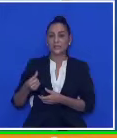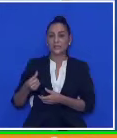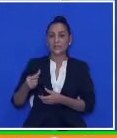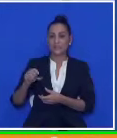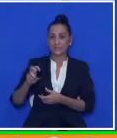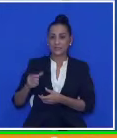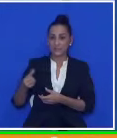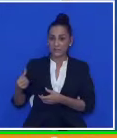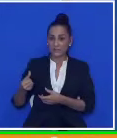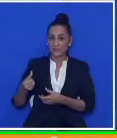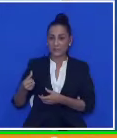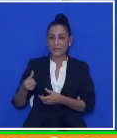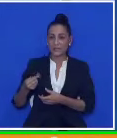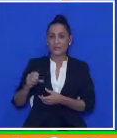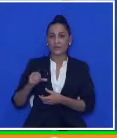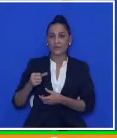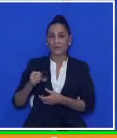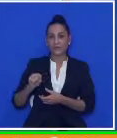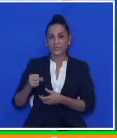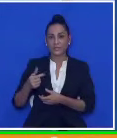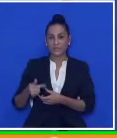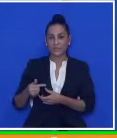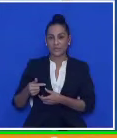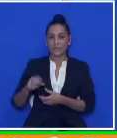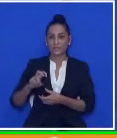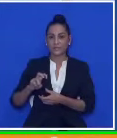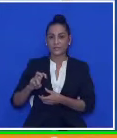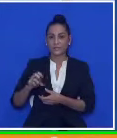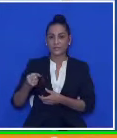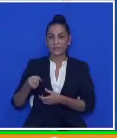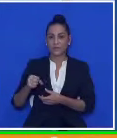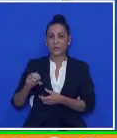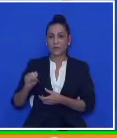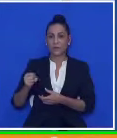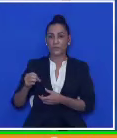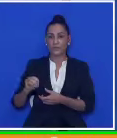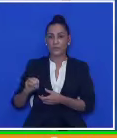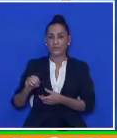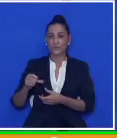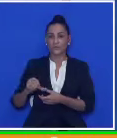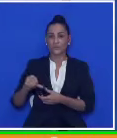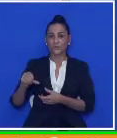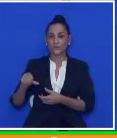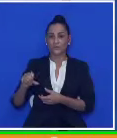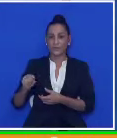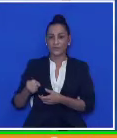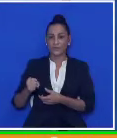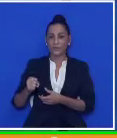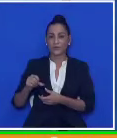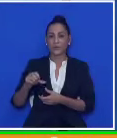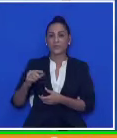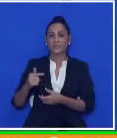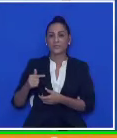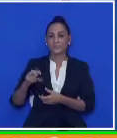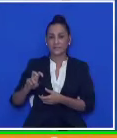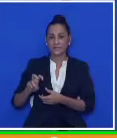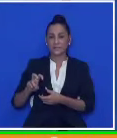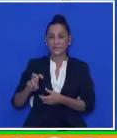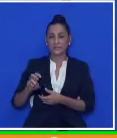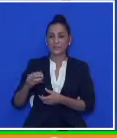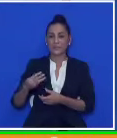45, 66, 87, 58, 80,